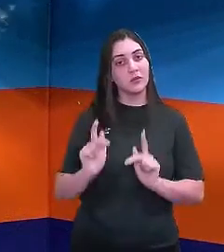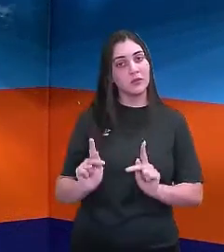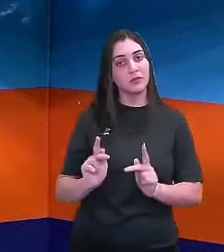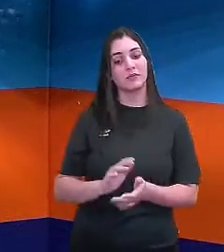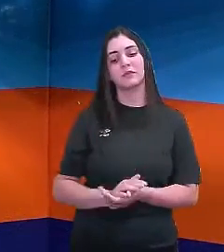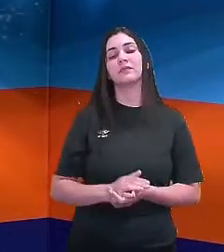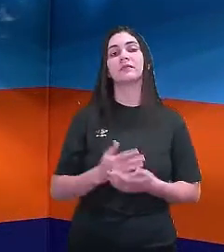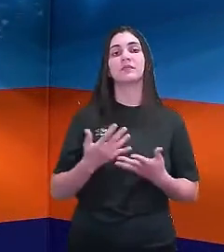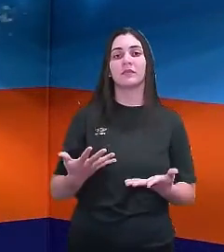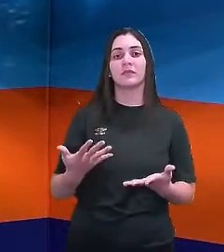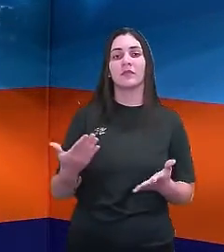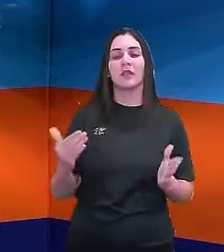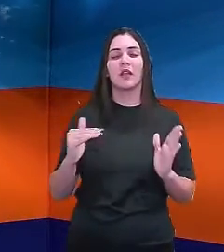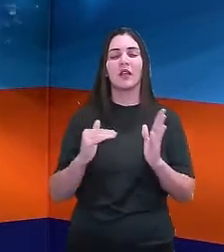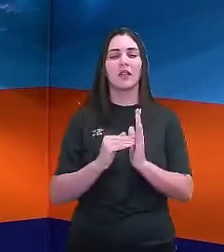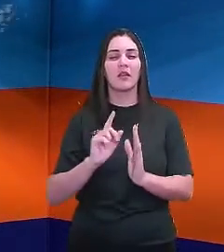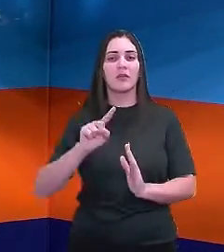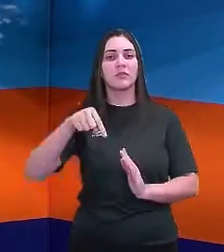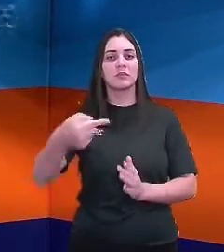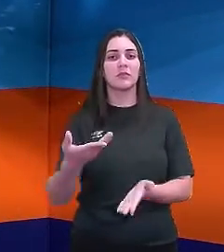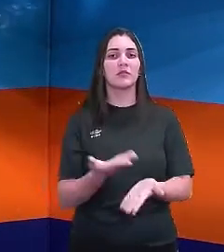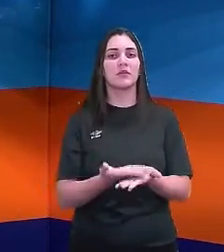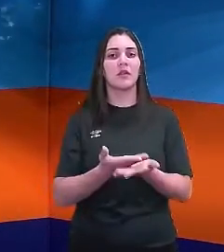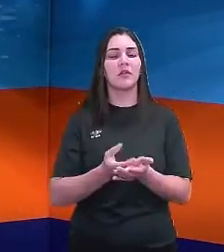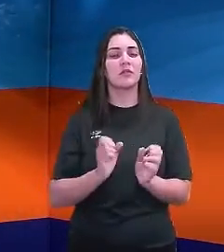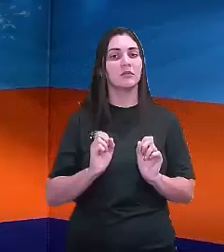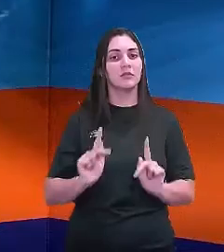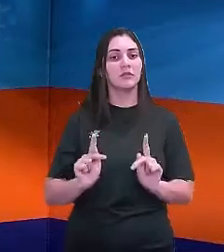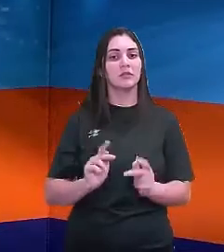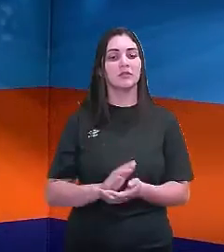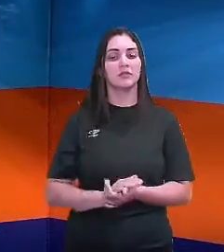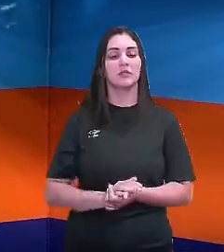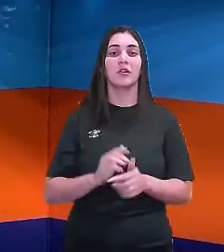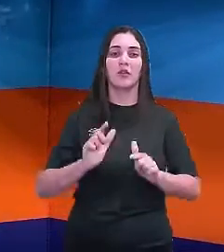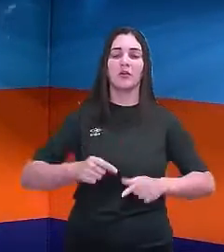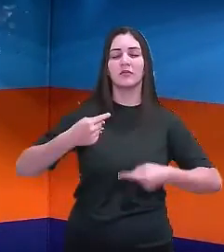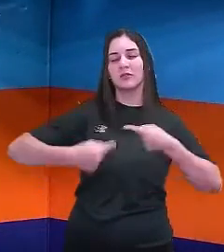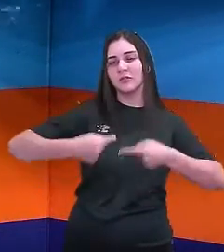Então, até uma próxima aula, tá, pessoal?